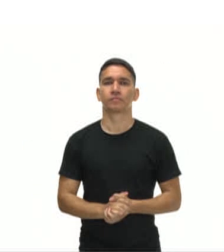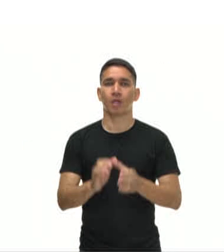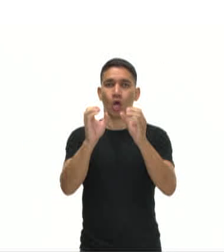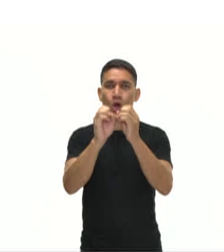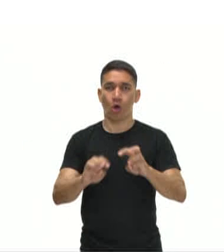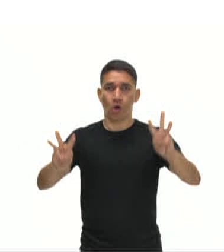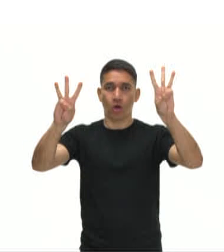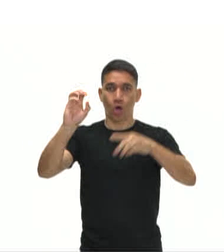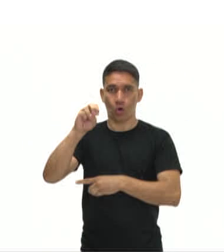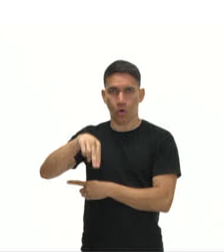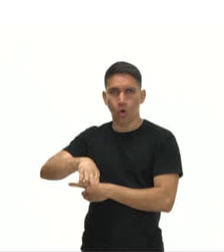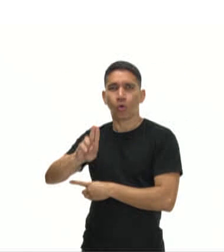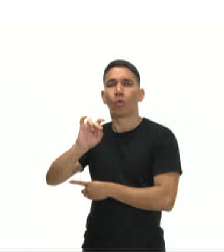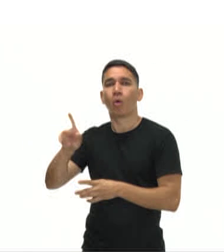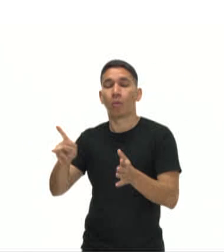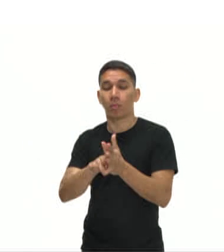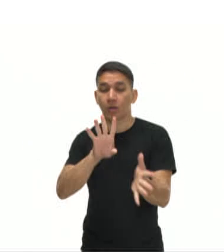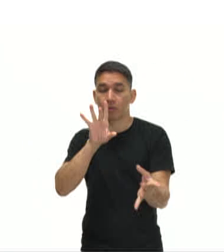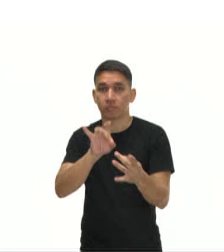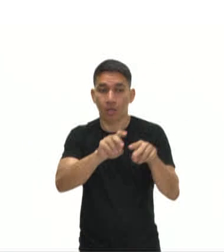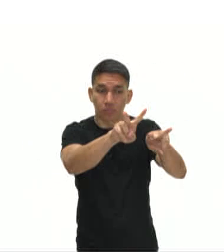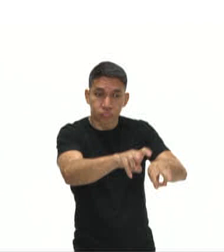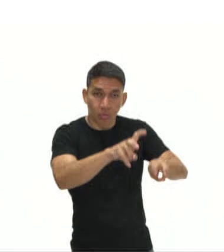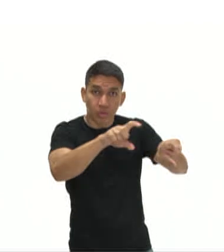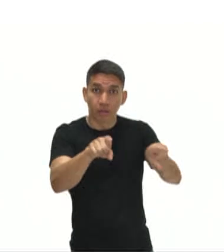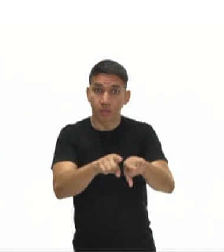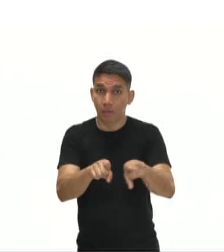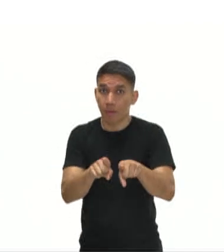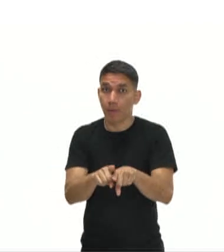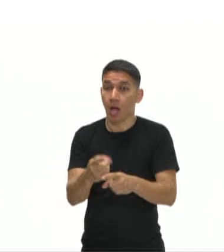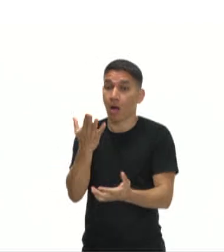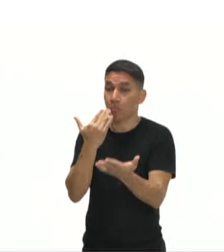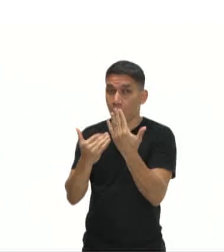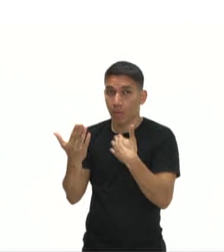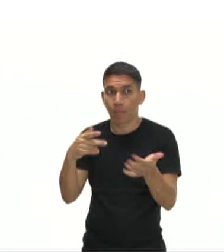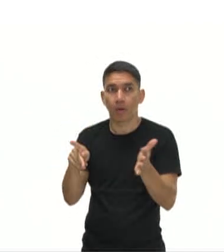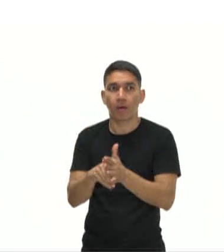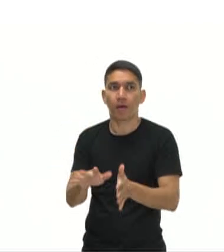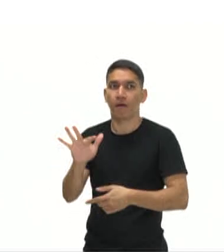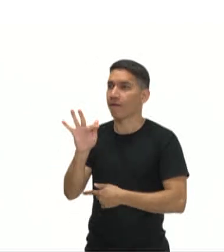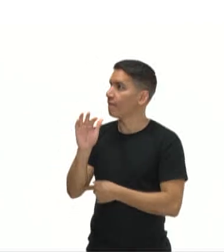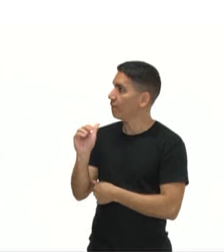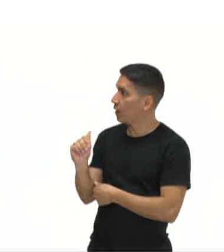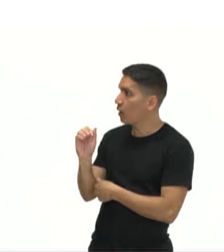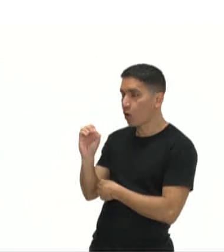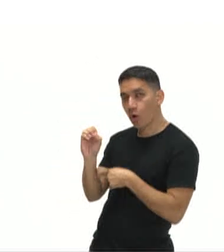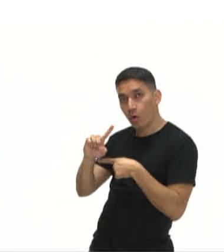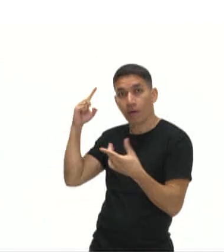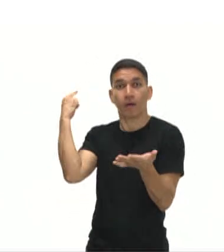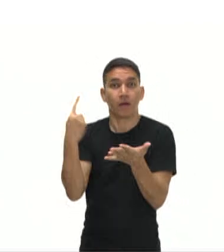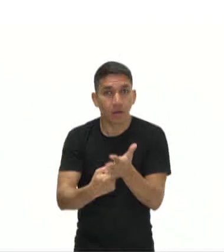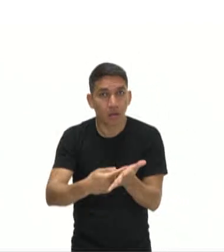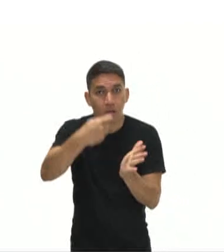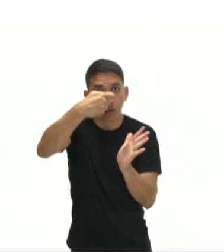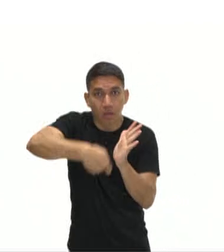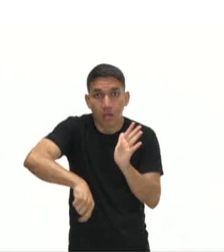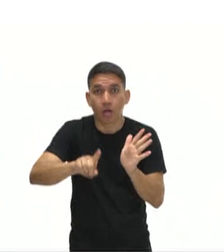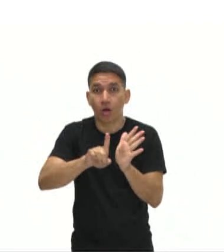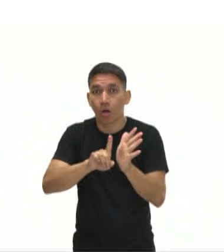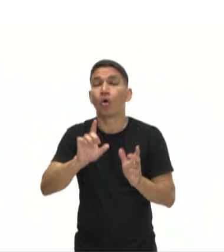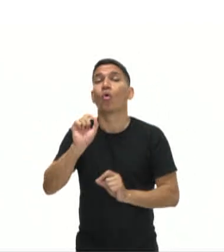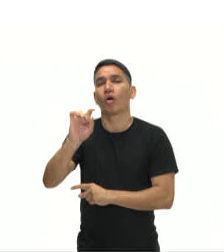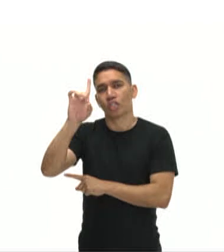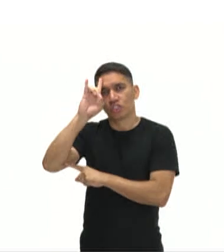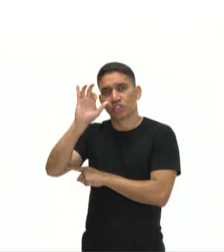Unidas para a Agricultura e Alimentação, cuja sigla é FAO, estabeleceu o dia